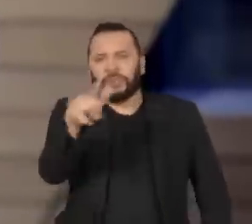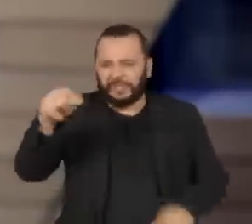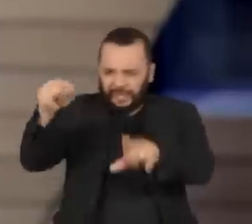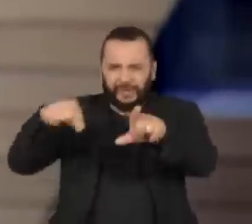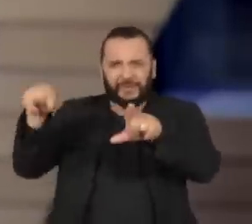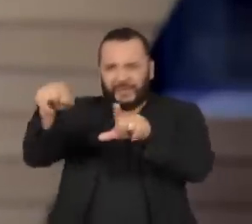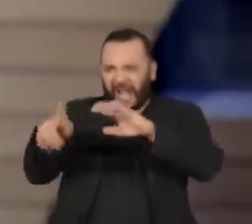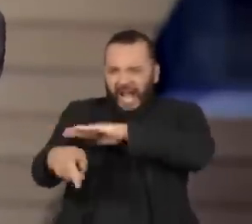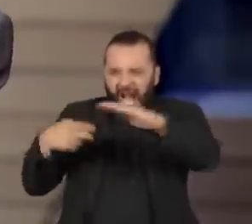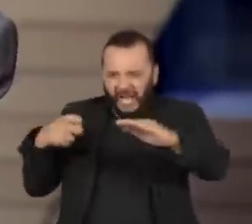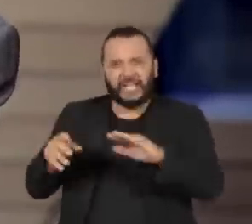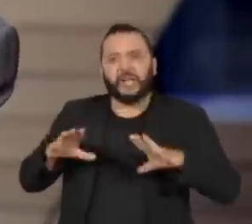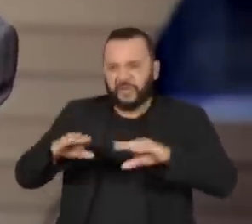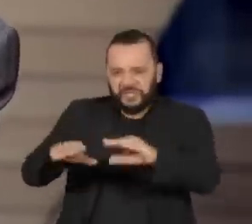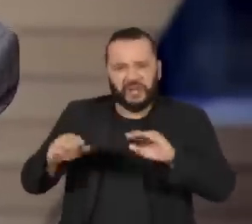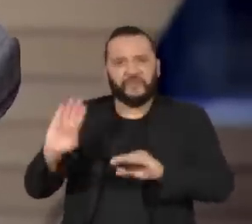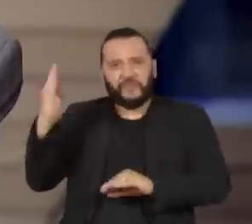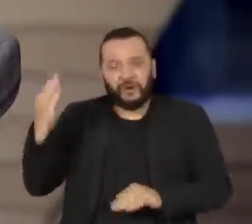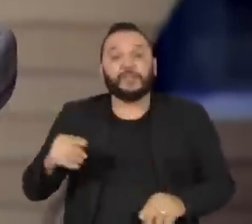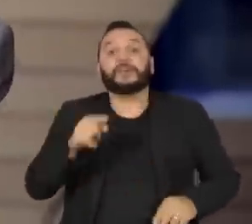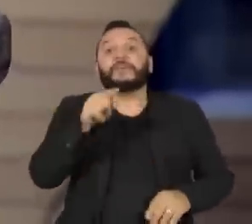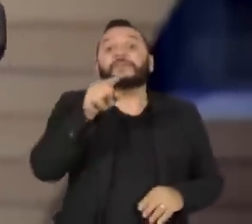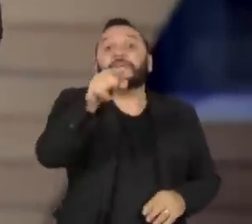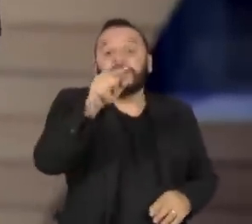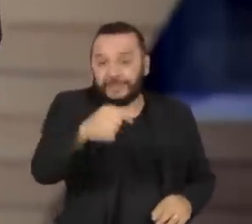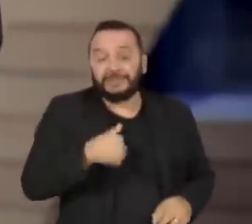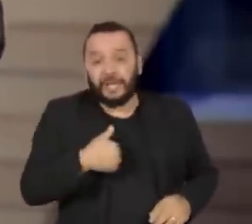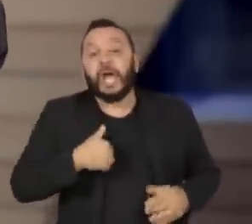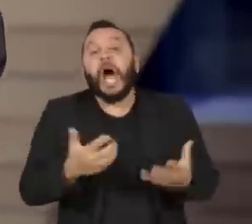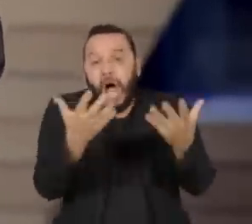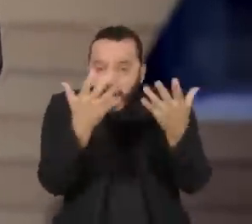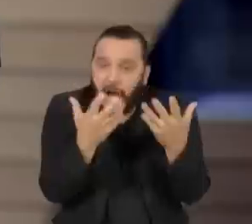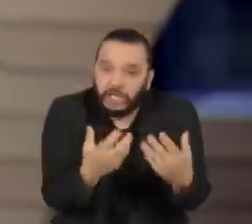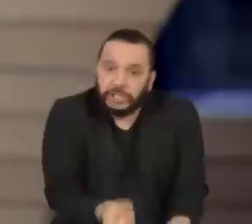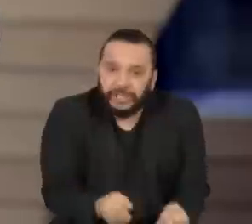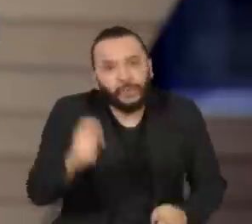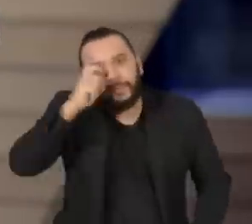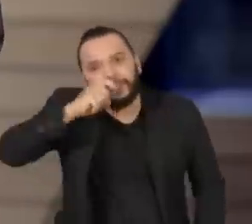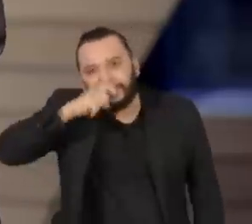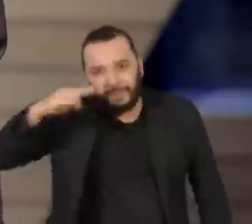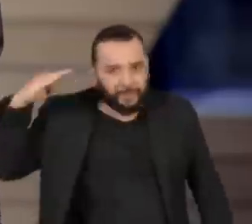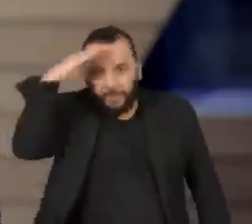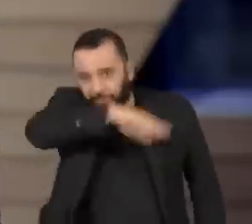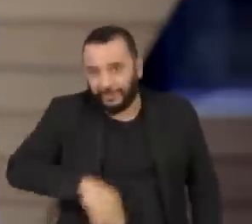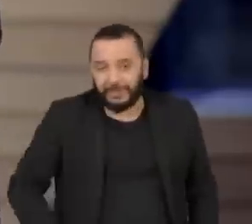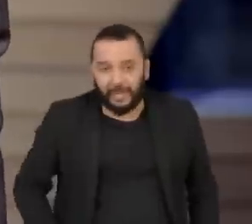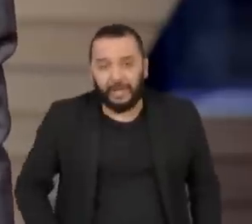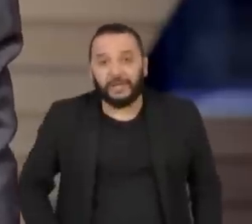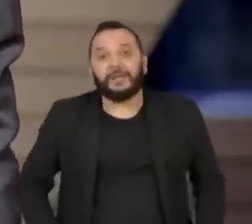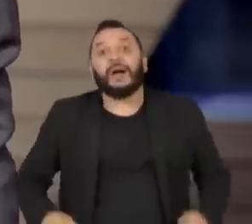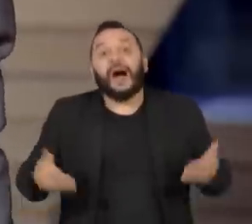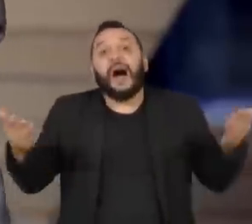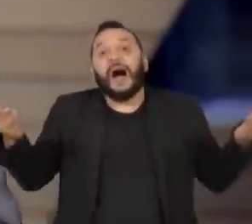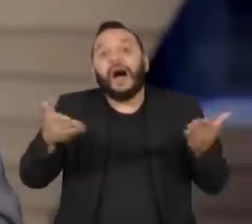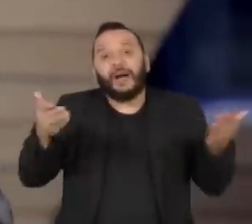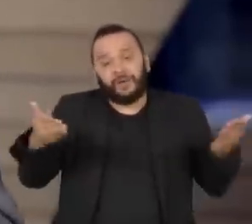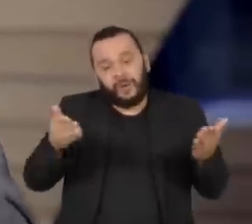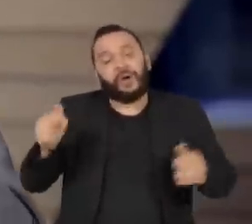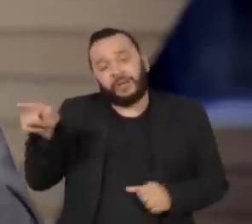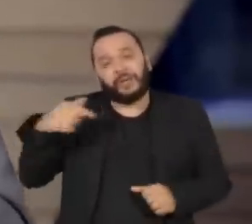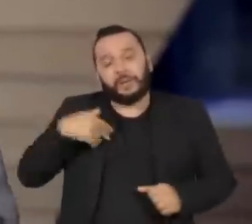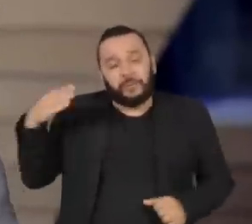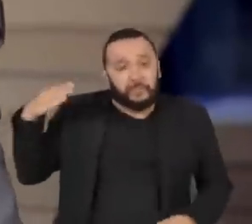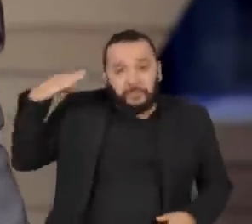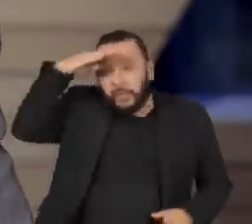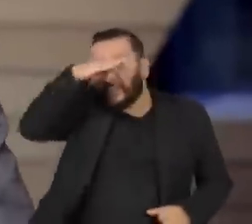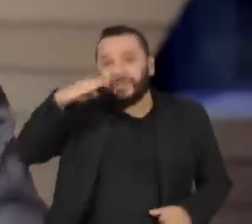eletrônica foi fraudada. E o senhor assumiu uma mentira de um capitão terrorista que saiu com o exército como desonra, o presidente da